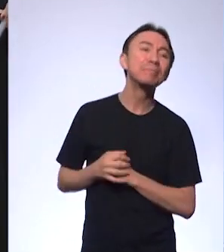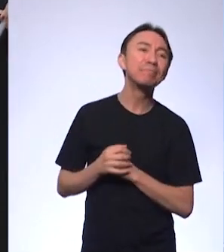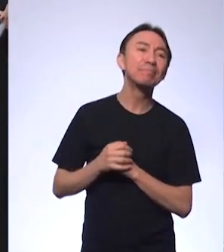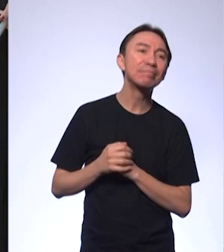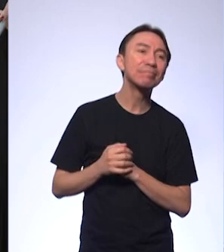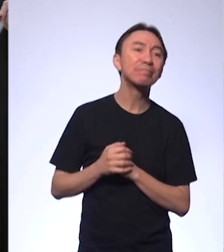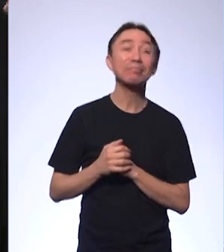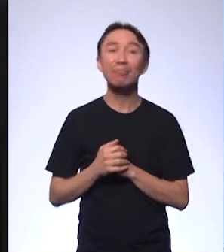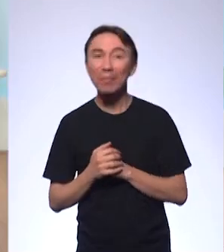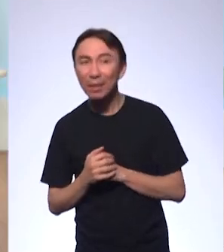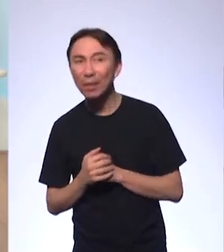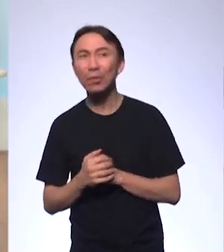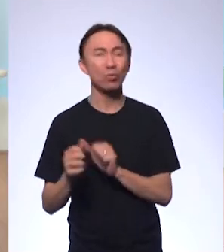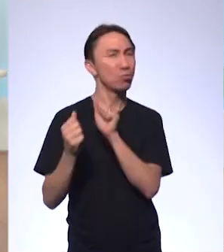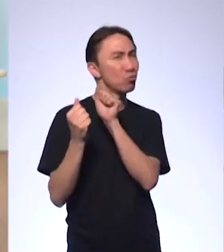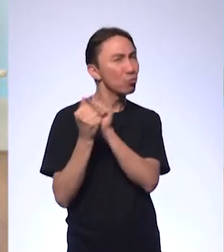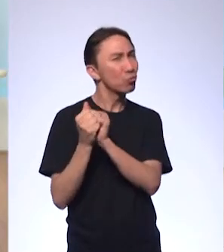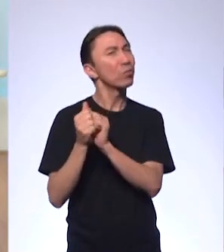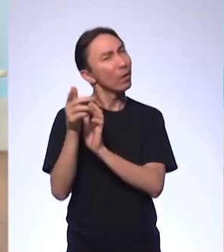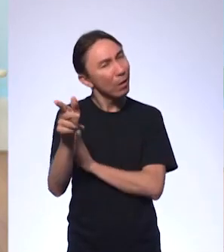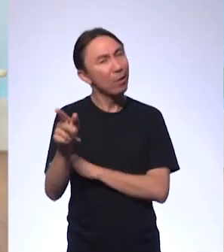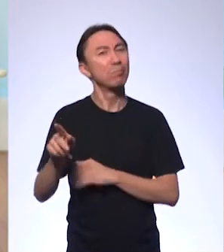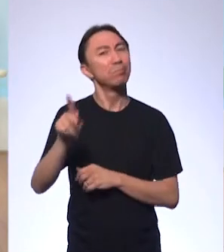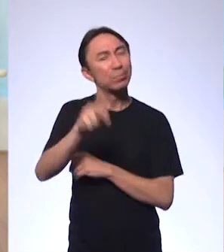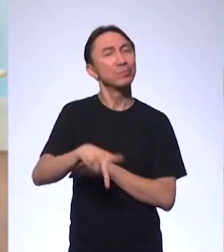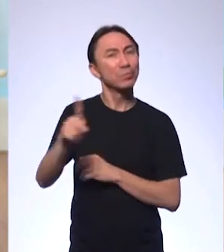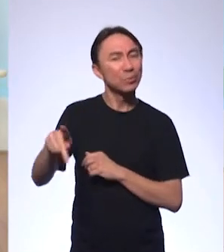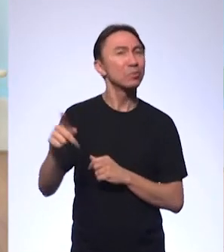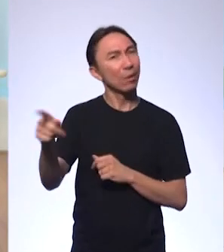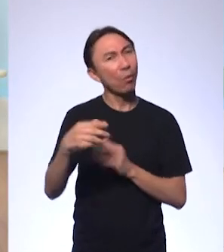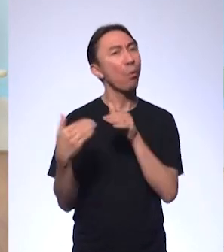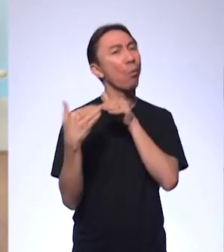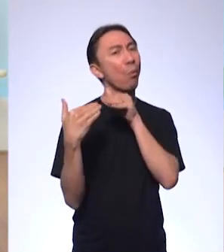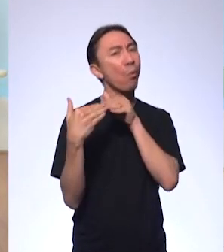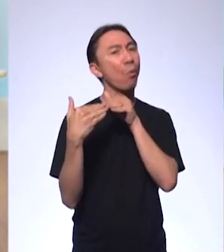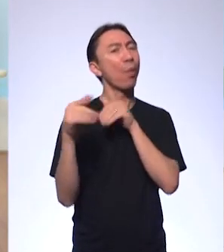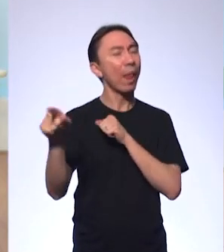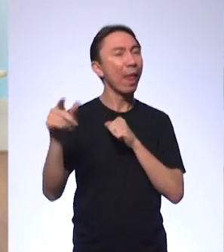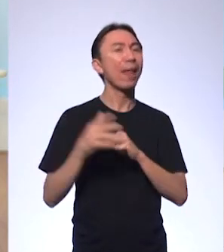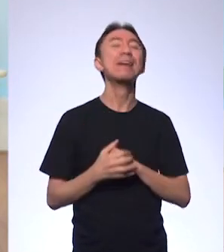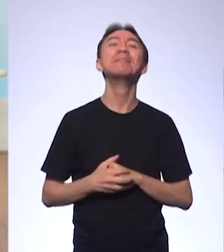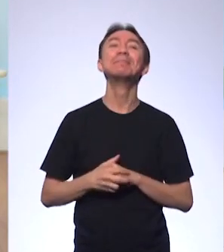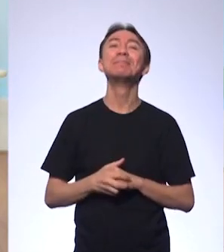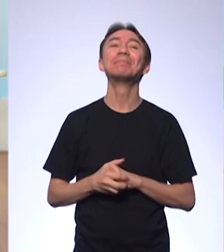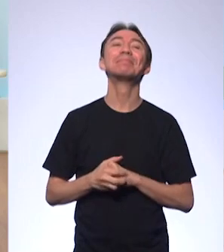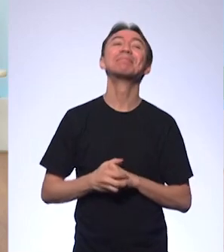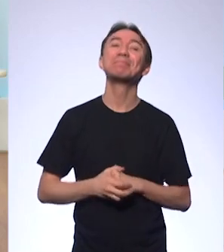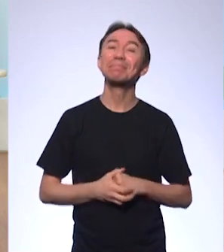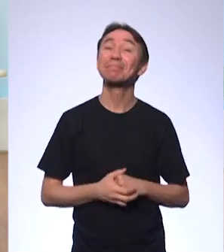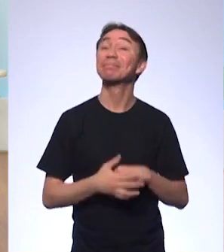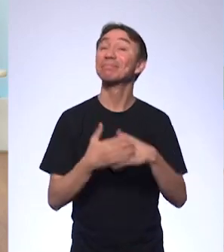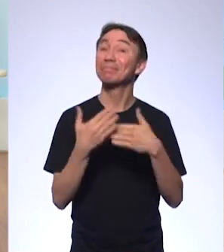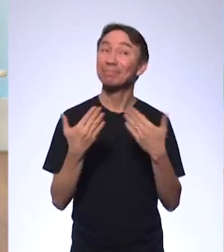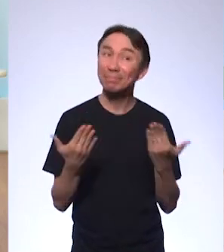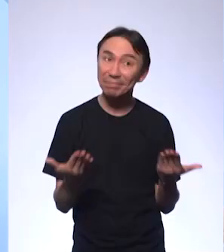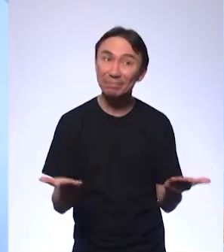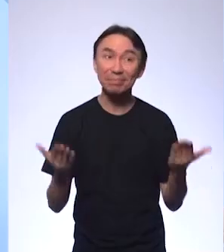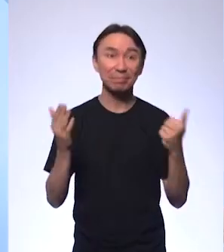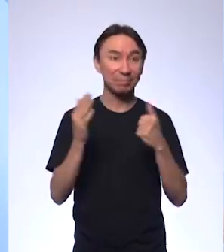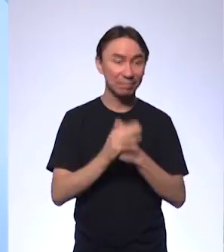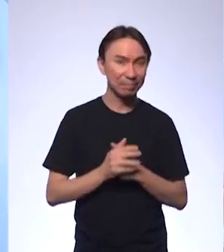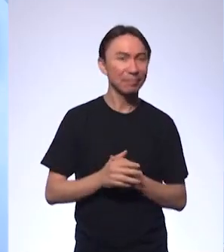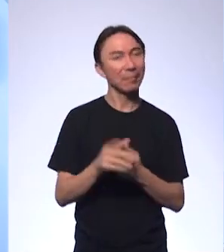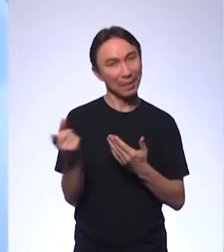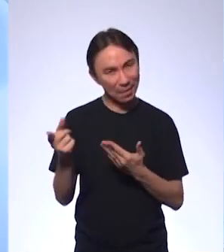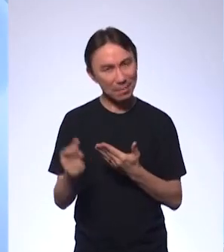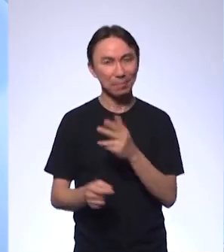Aí eu vou na dos professores, Você eu vai acho na, que sim. você vai na dos Eu vou nos professores, né? professores. Então, gente, a